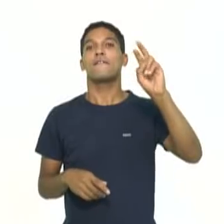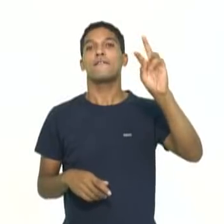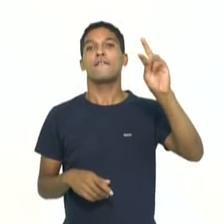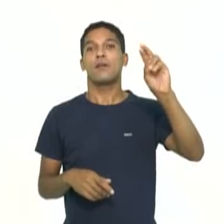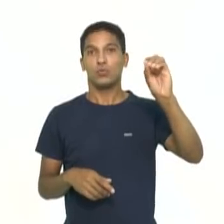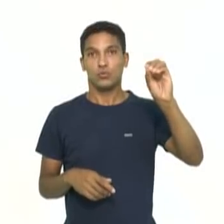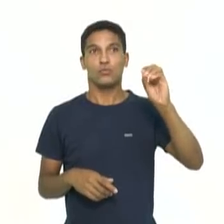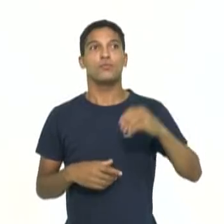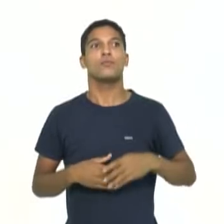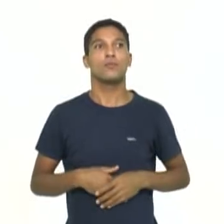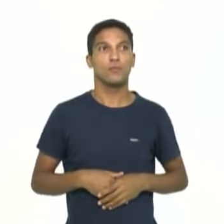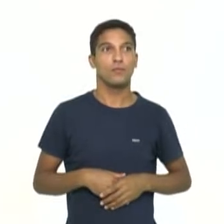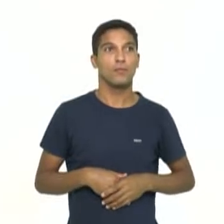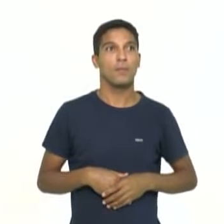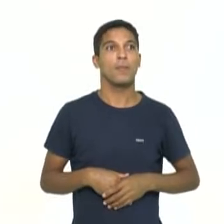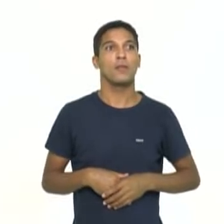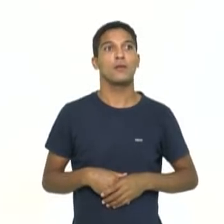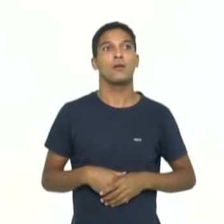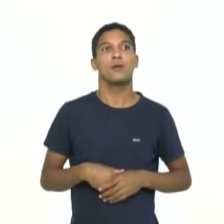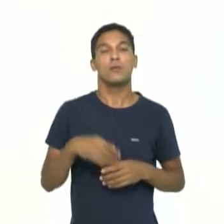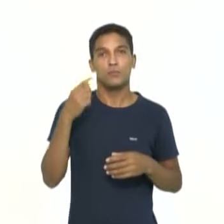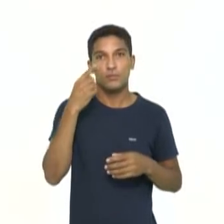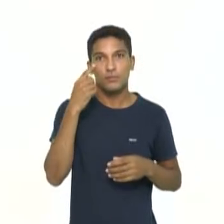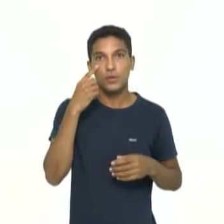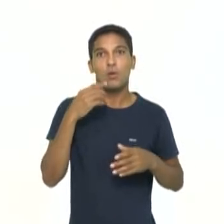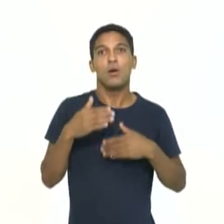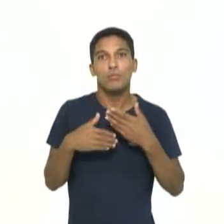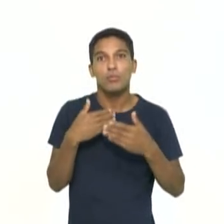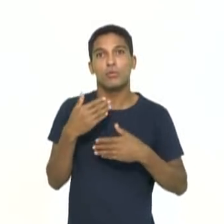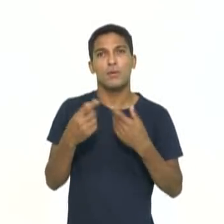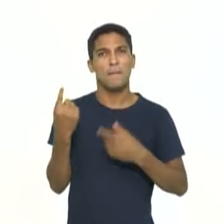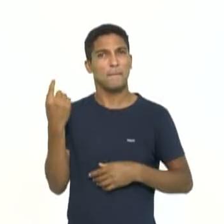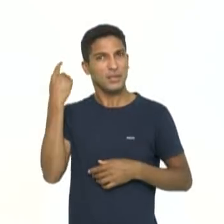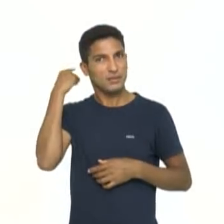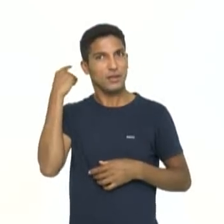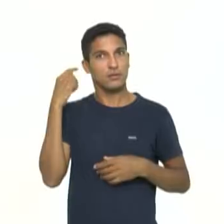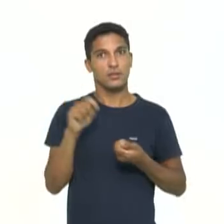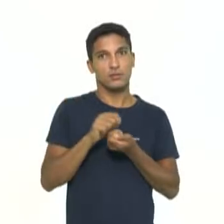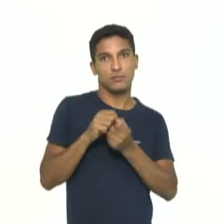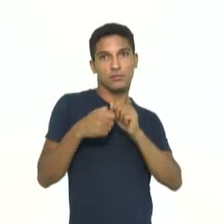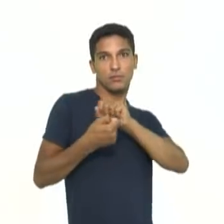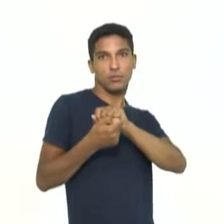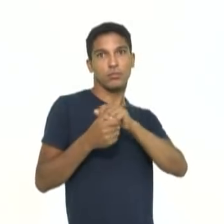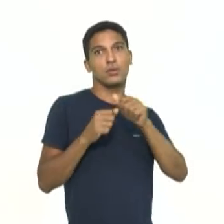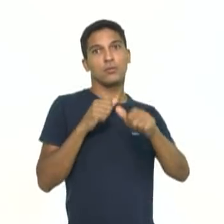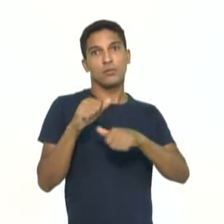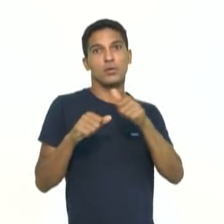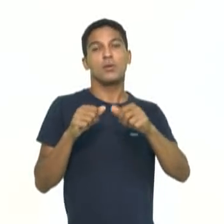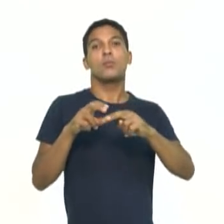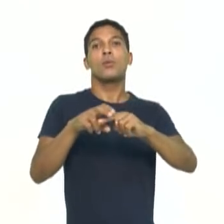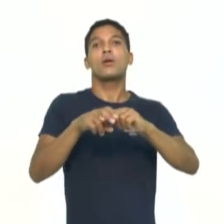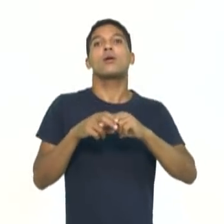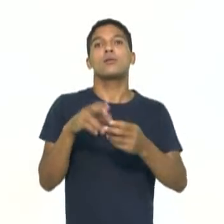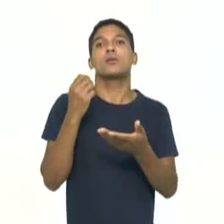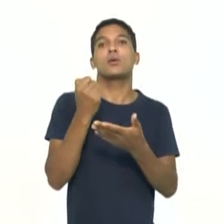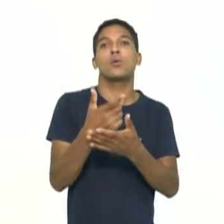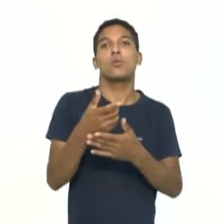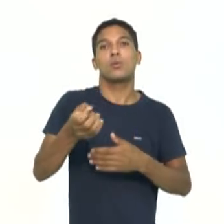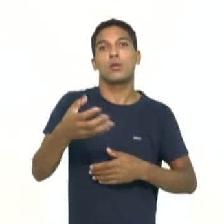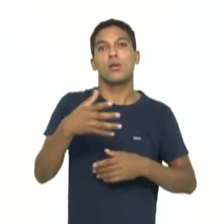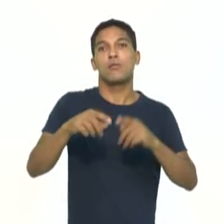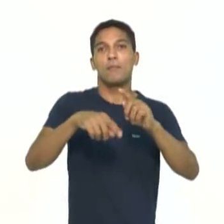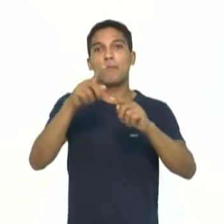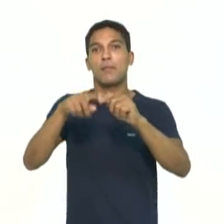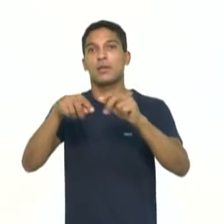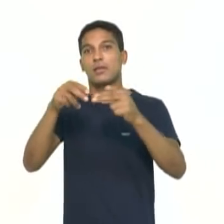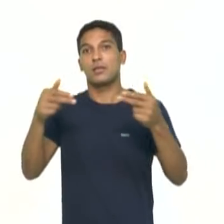tempo, como a gente falou na professora Bia, tudo isso ia se adaptando conforme eles têm disponibilidade de novos recursos para fazer as roupas ali para